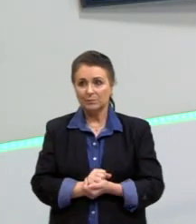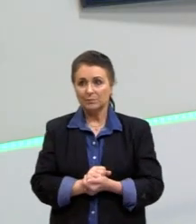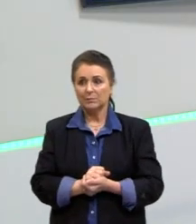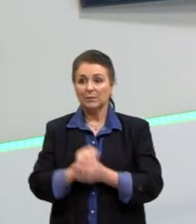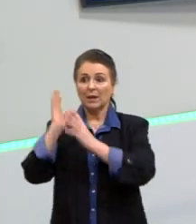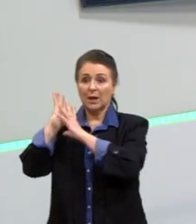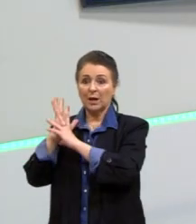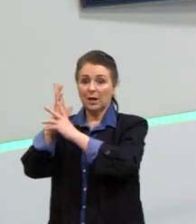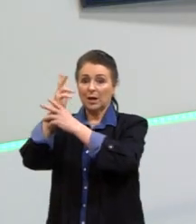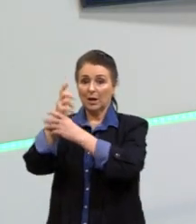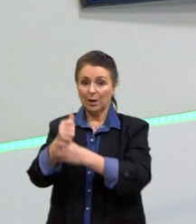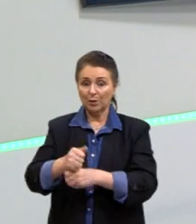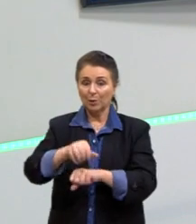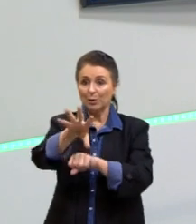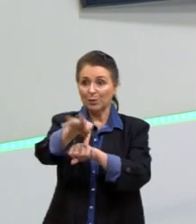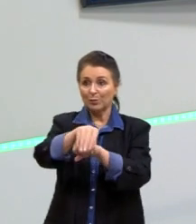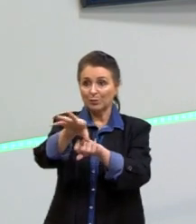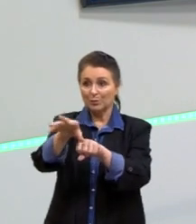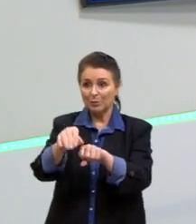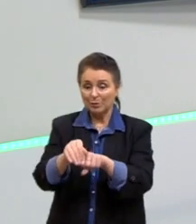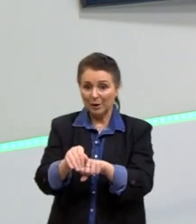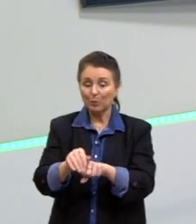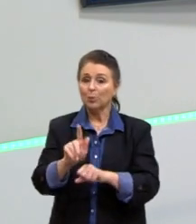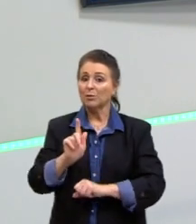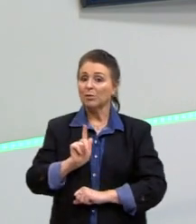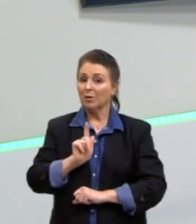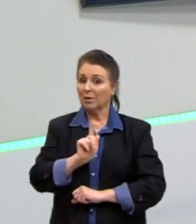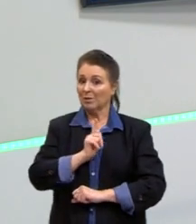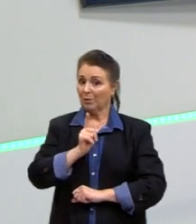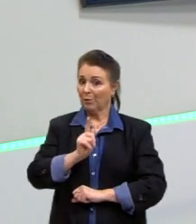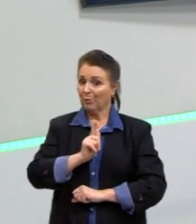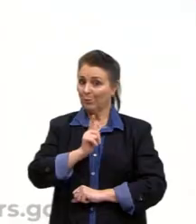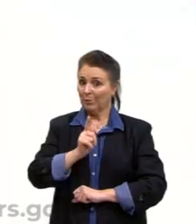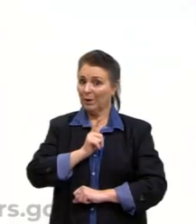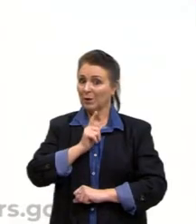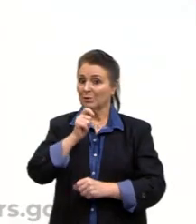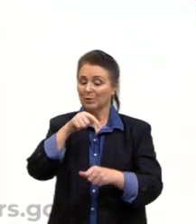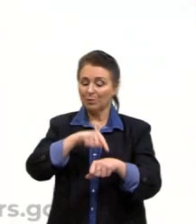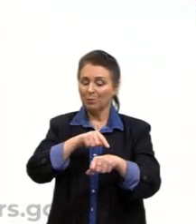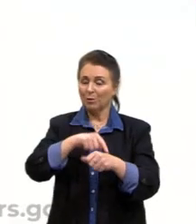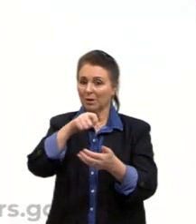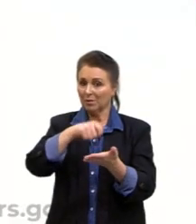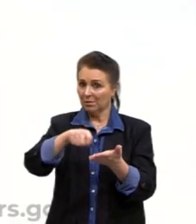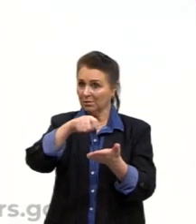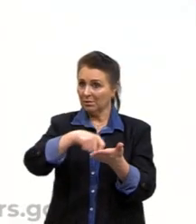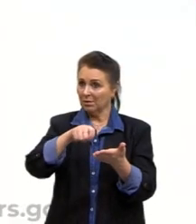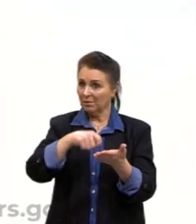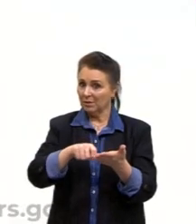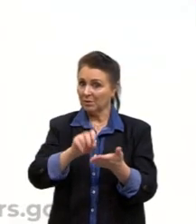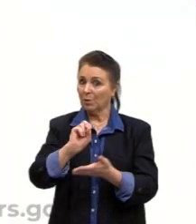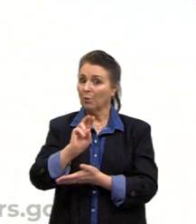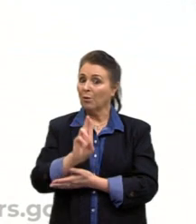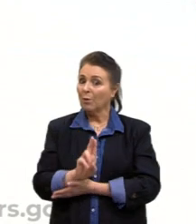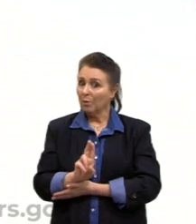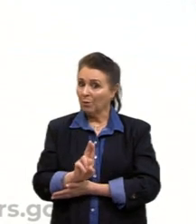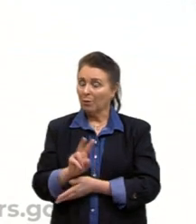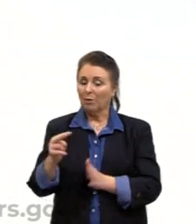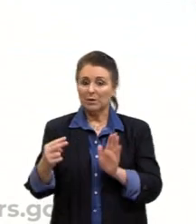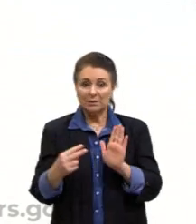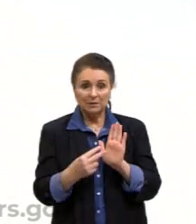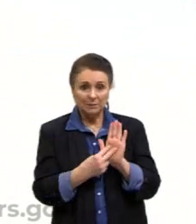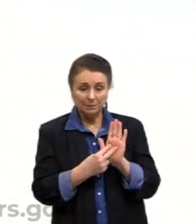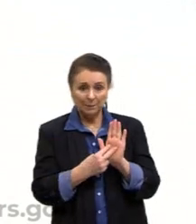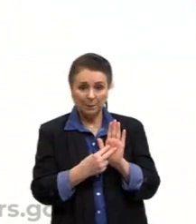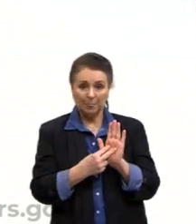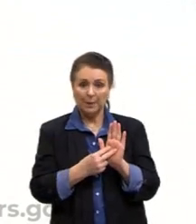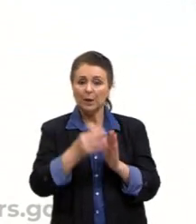Retome os conhecimentos gramaticais para a escrita, tá? Ou seja, aquilo que